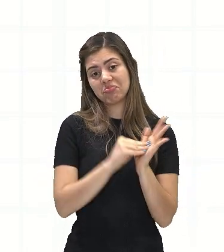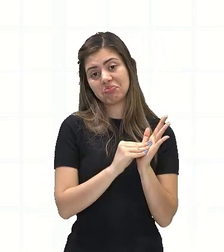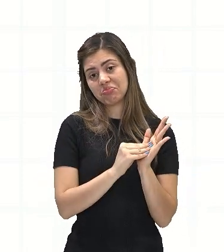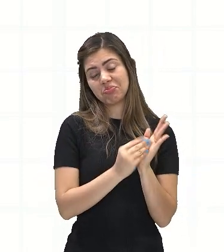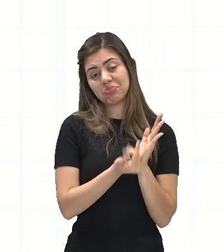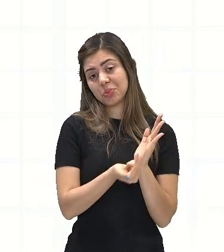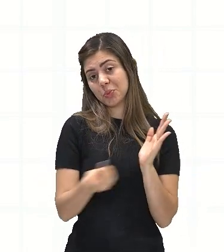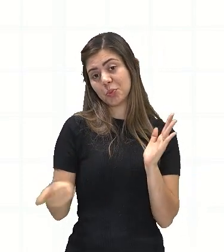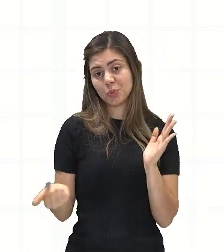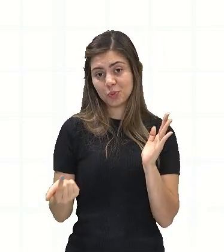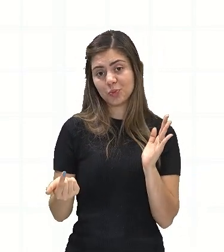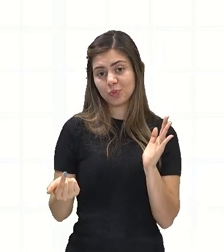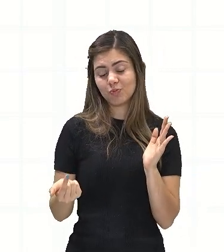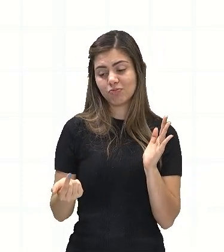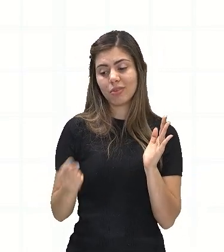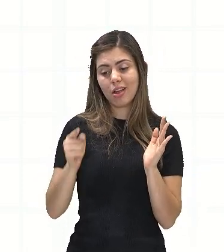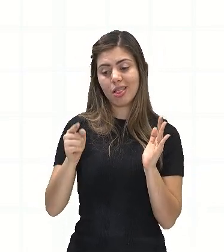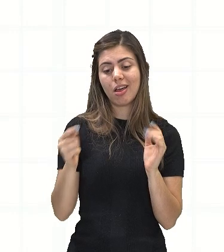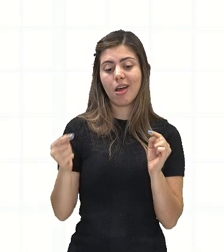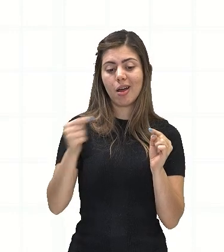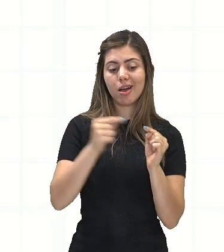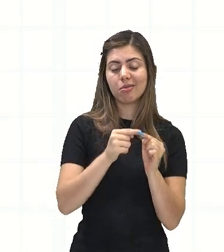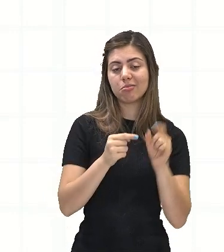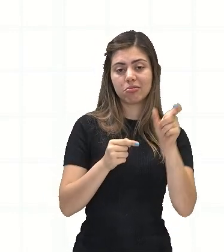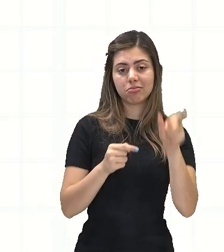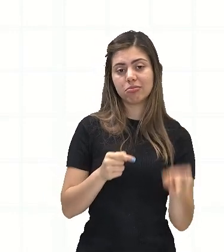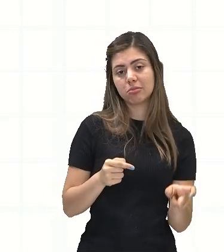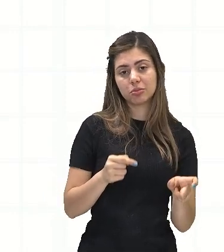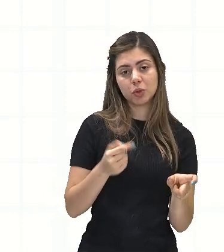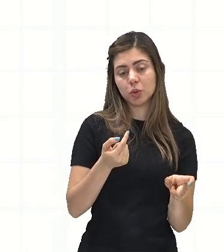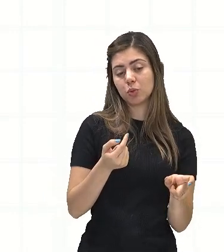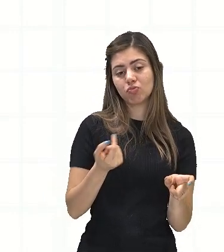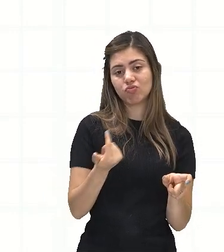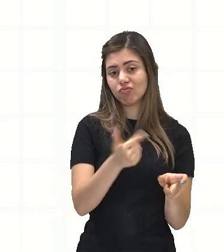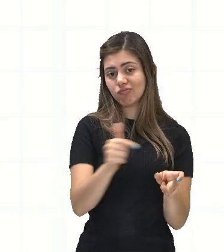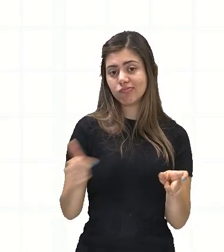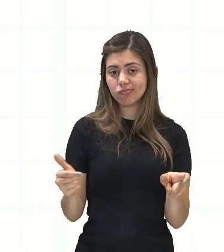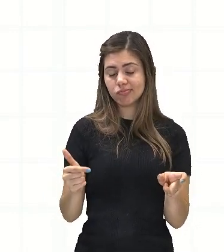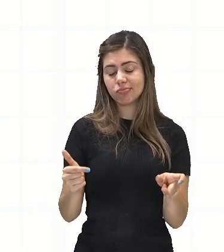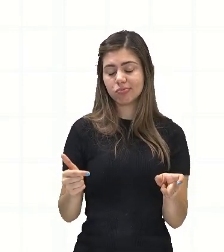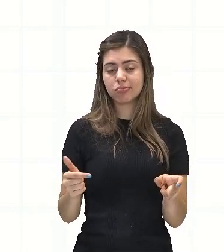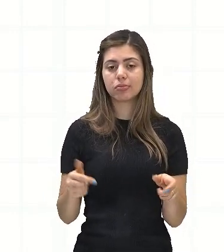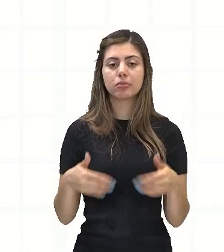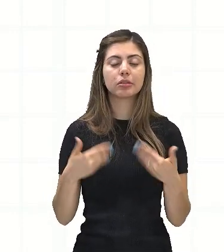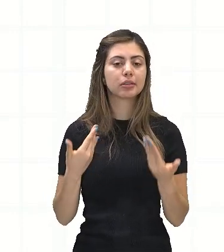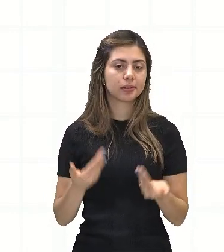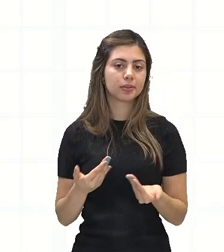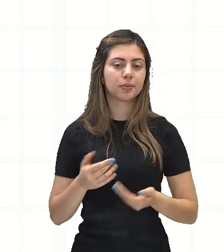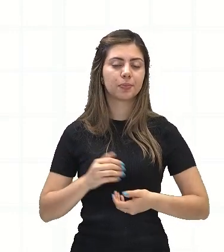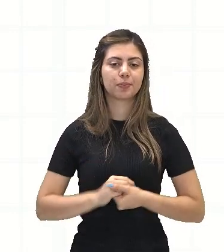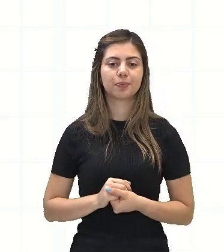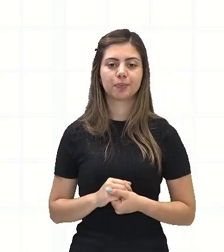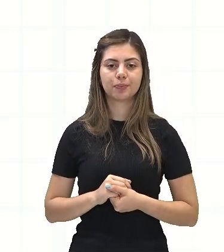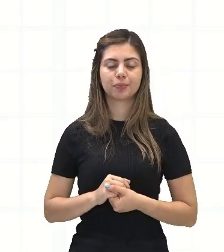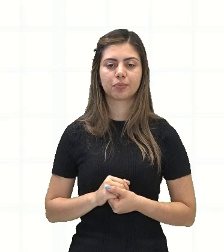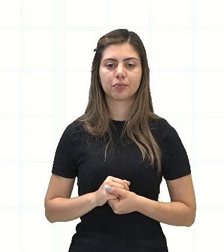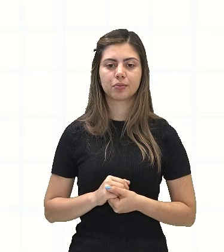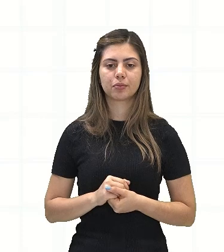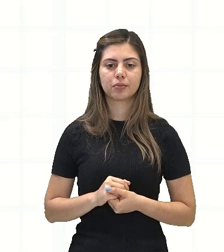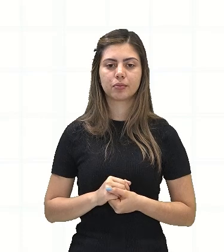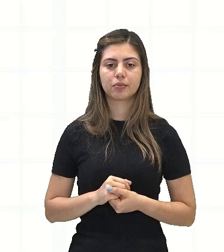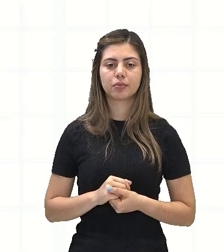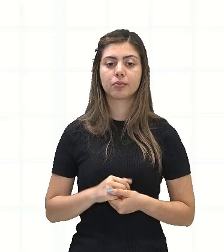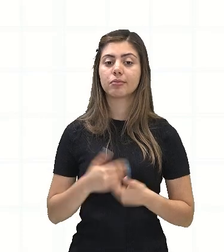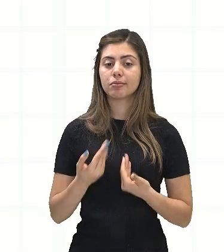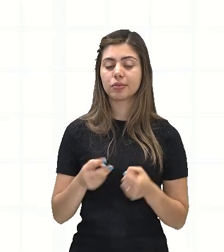definir um sujeito, um referente de sujeito para este meu verbo. E além disso, verbo